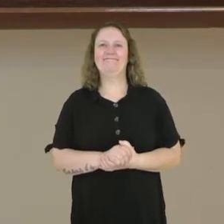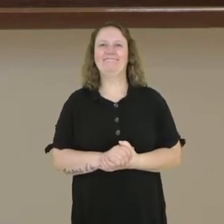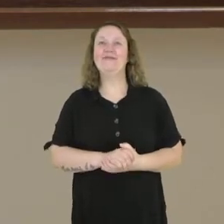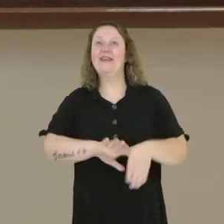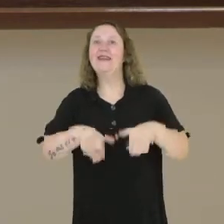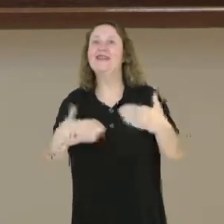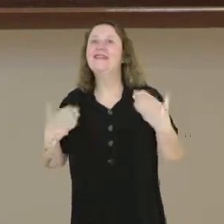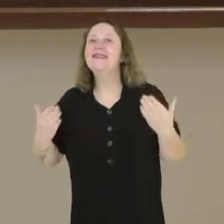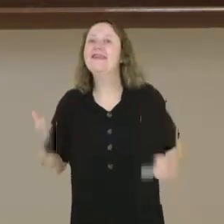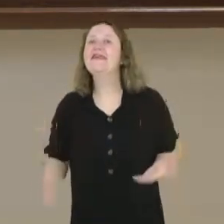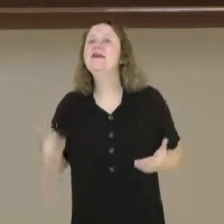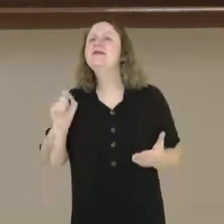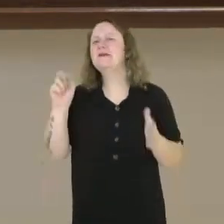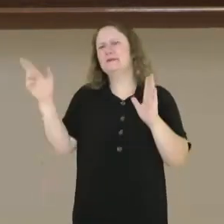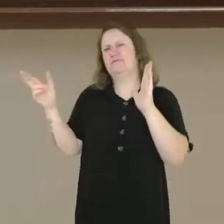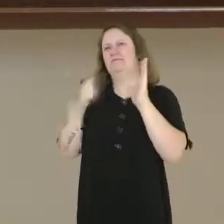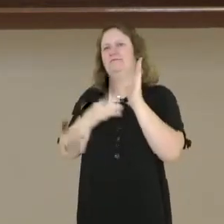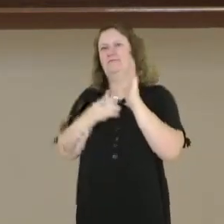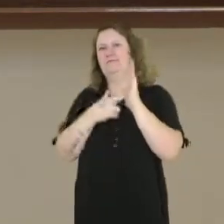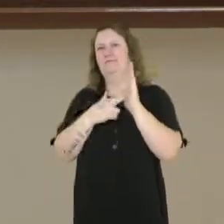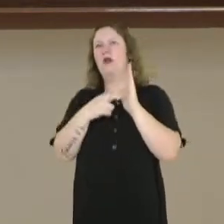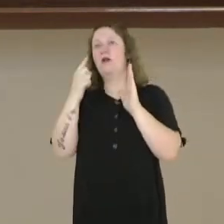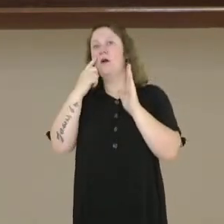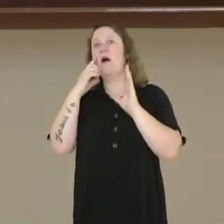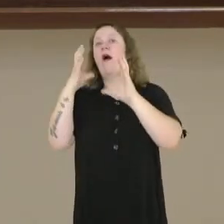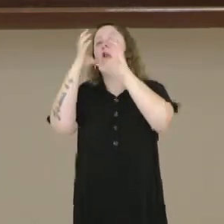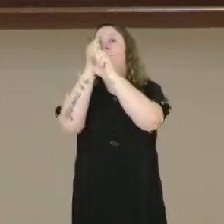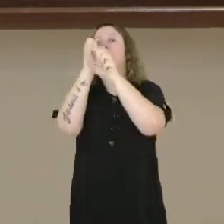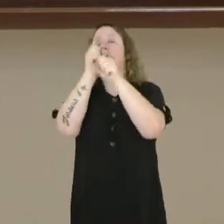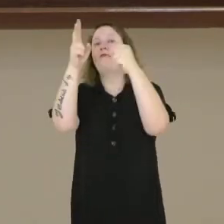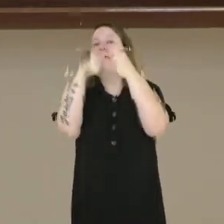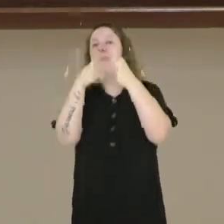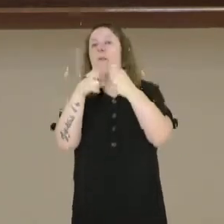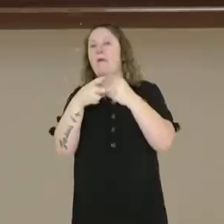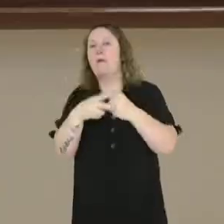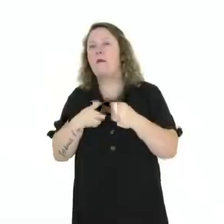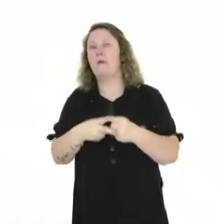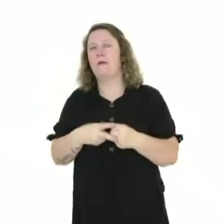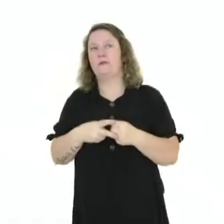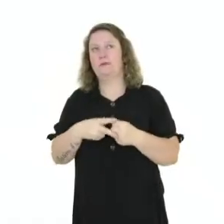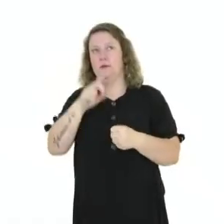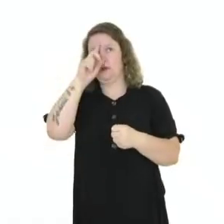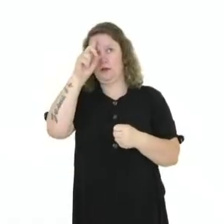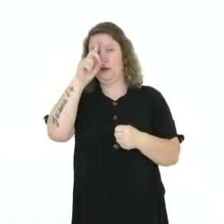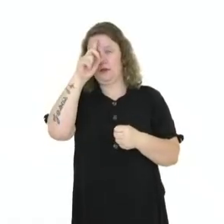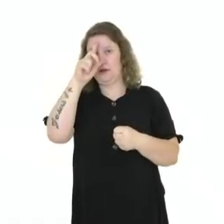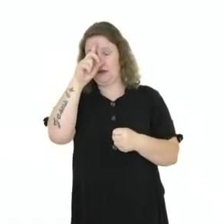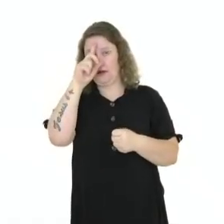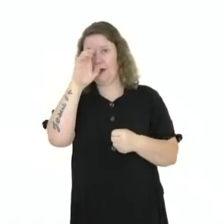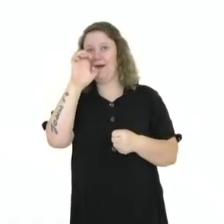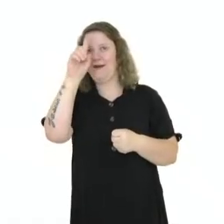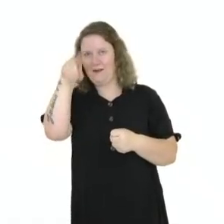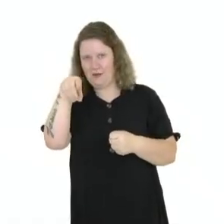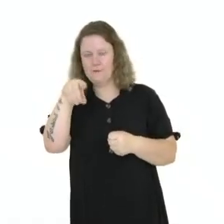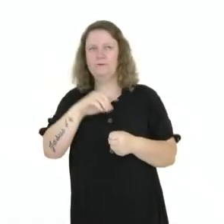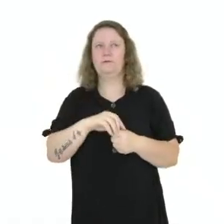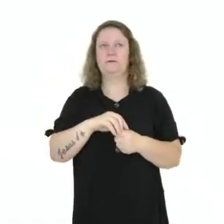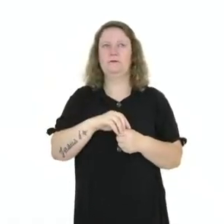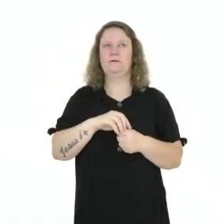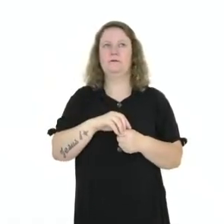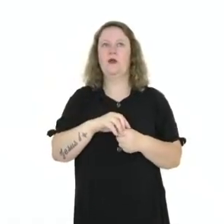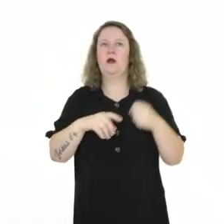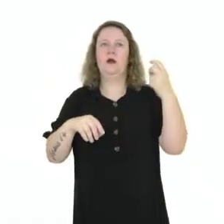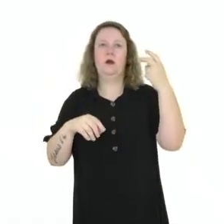E aí, o que você respondeu? Vamos contar os verbos, então? Nós temos lá, a ideia é um verbo. Que os